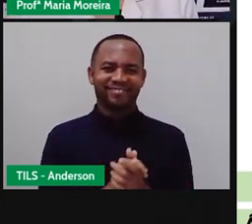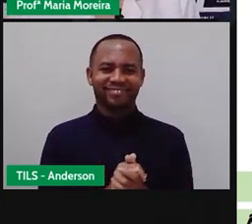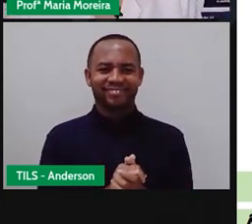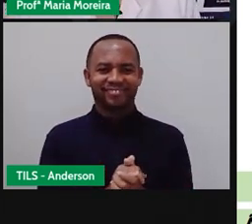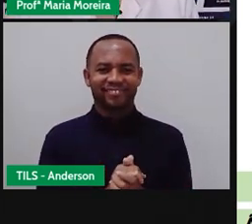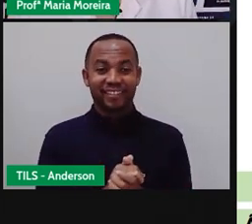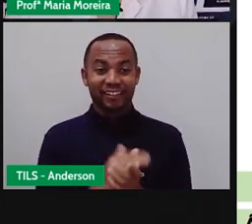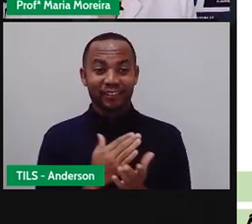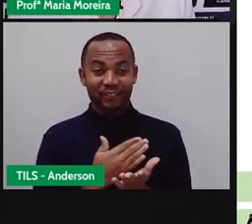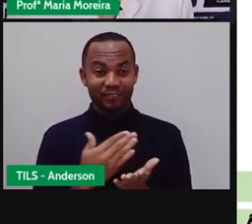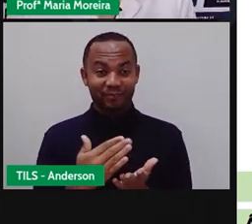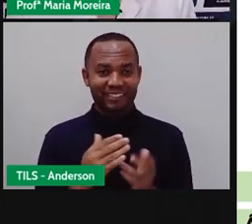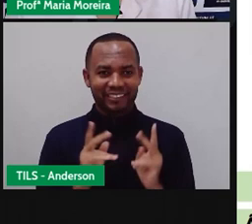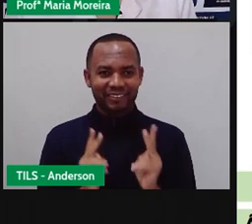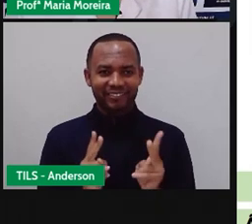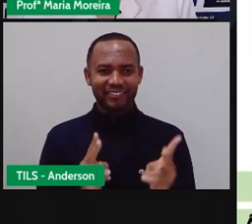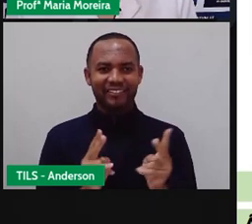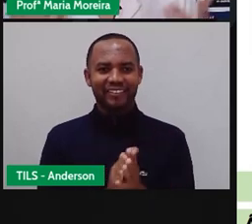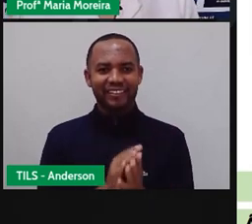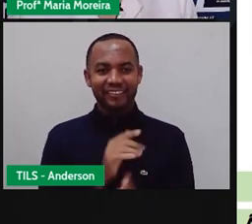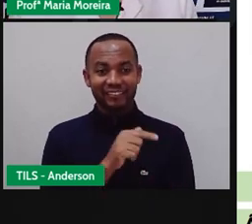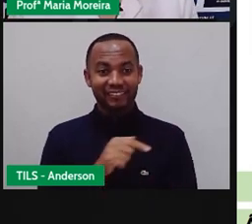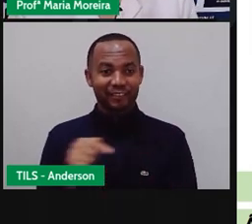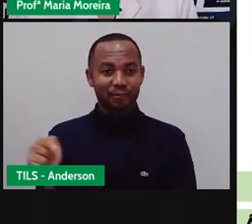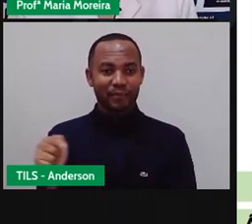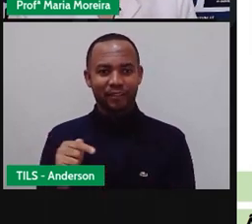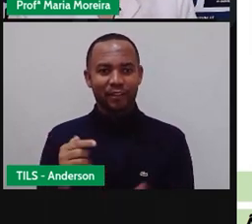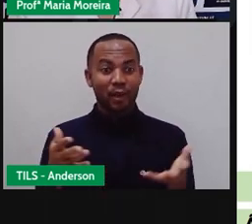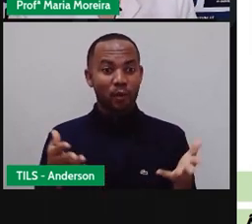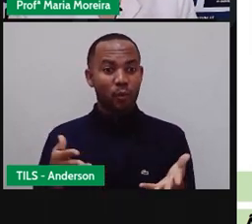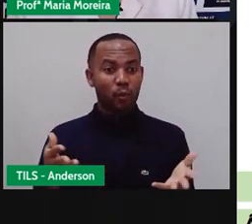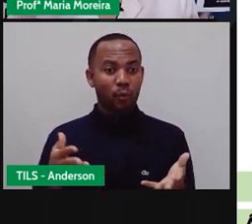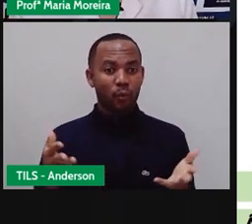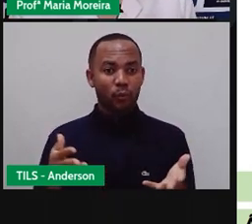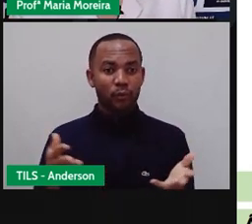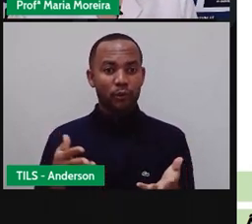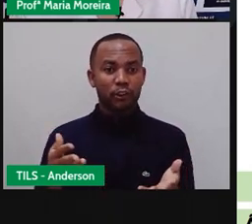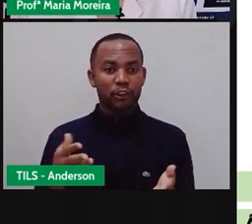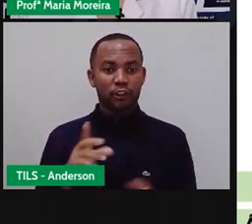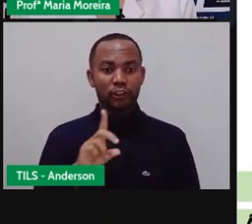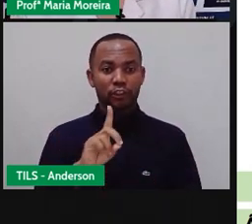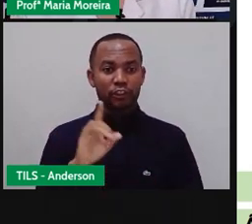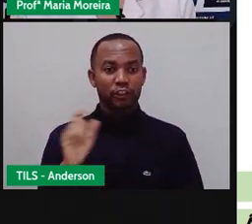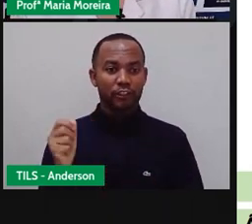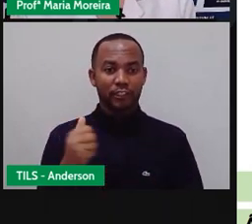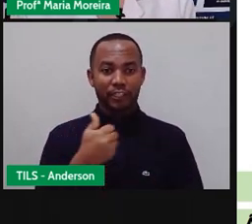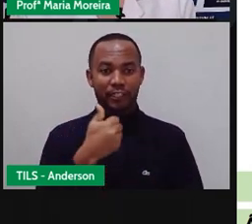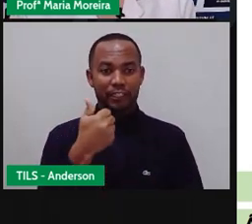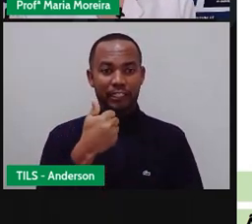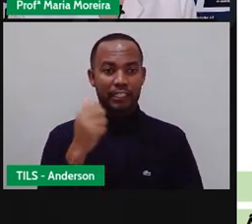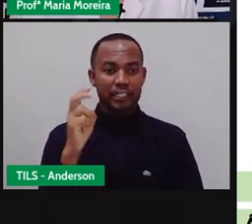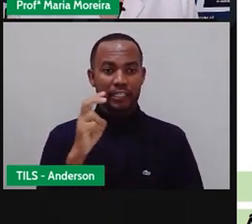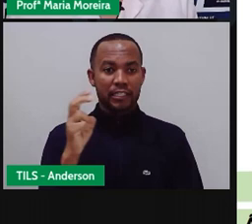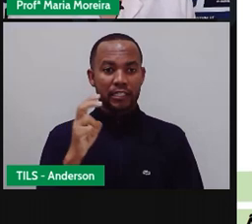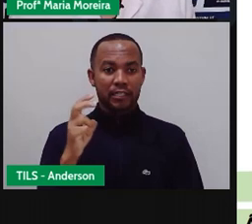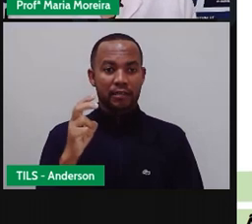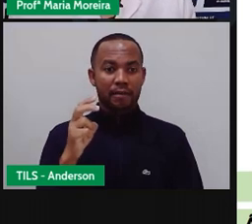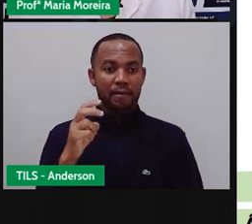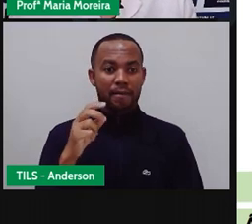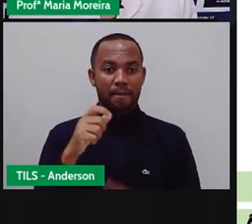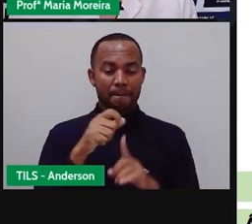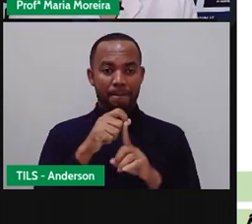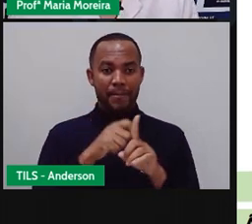Anderson vamos continuar que essa semana né hoje nesse esse dia quinze do mês 7 de 2021